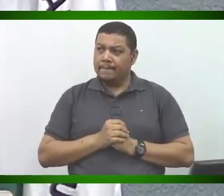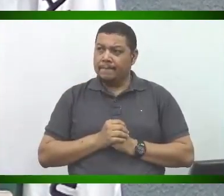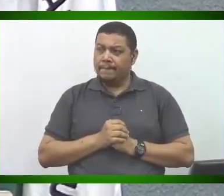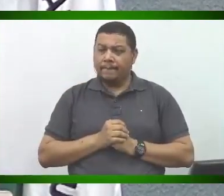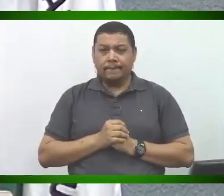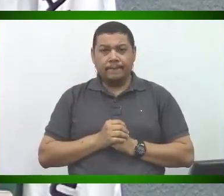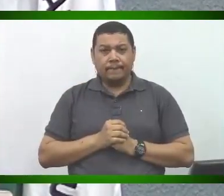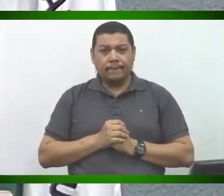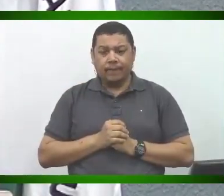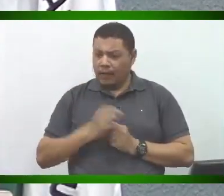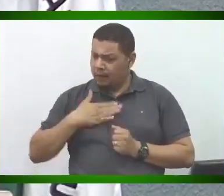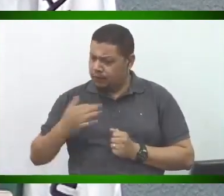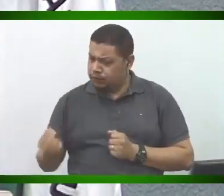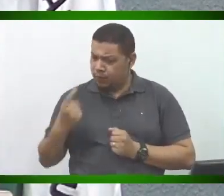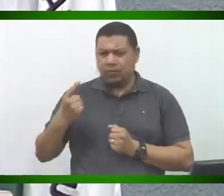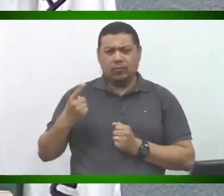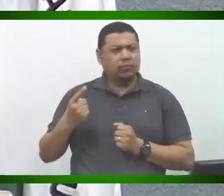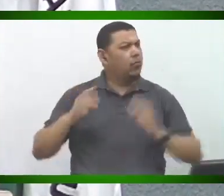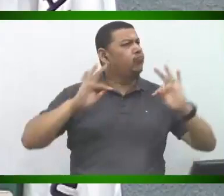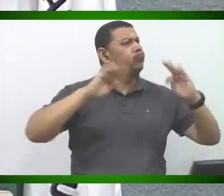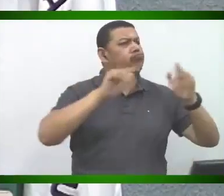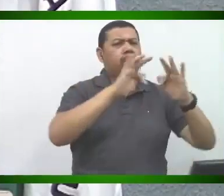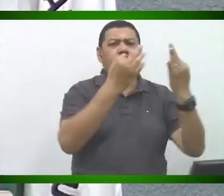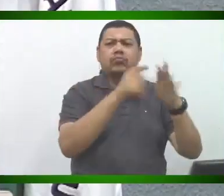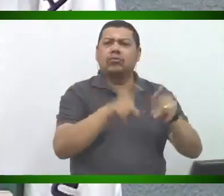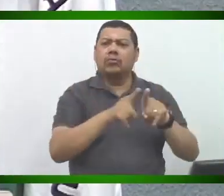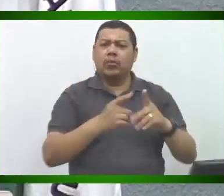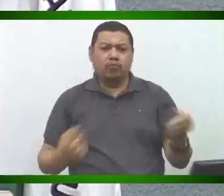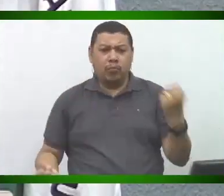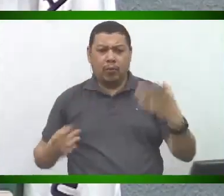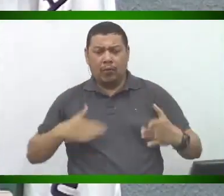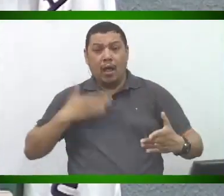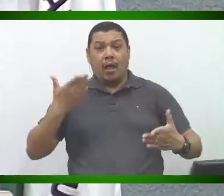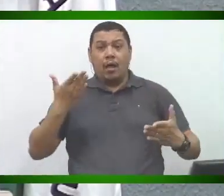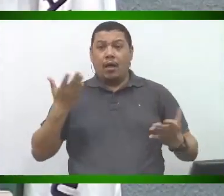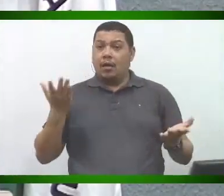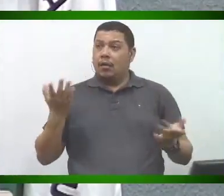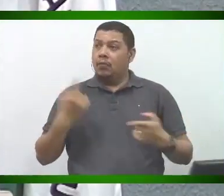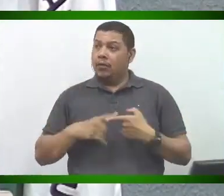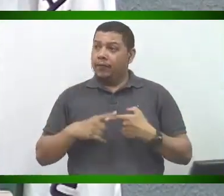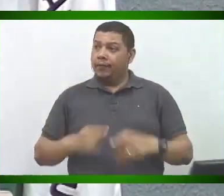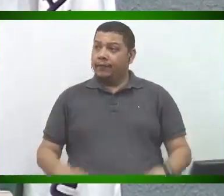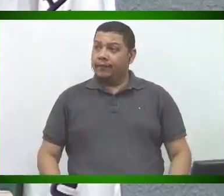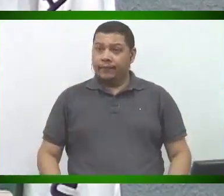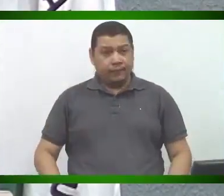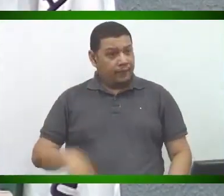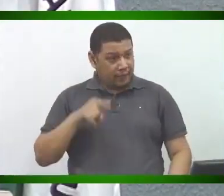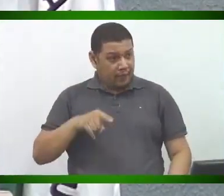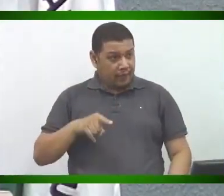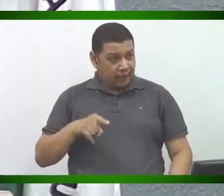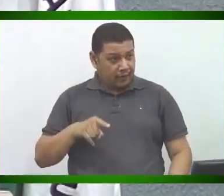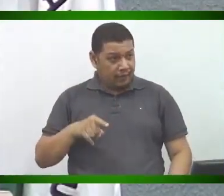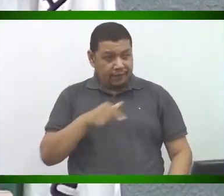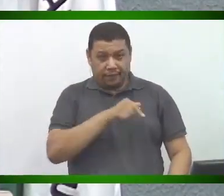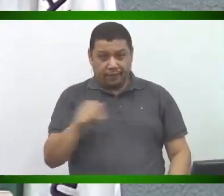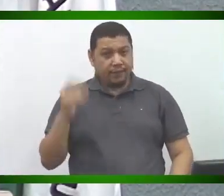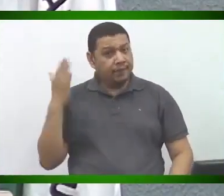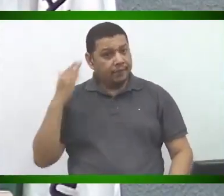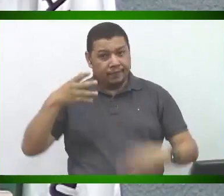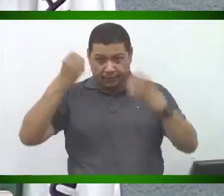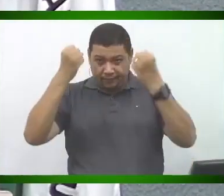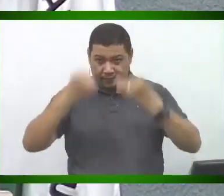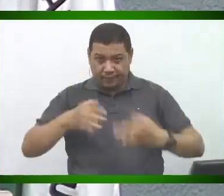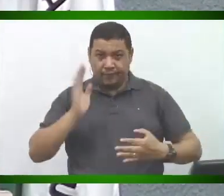a gente foi surpreendido, assim como todas as famílias. Eu disse aqui na última sessão sobre a